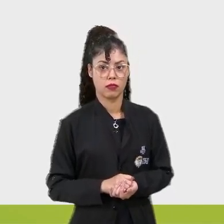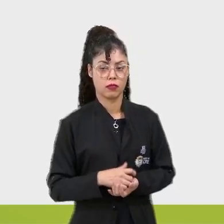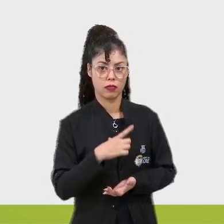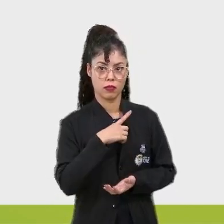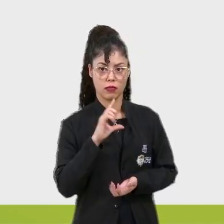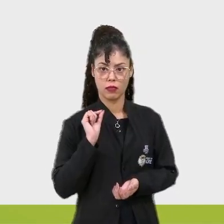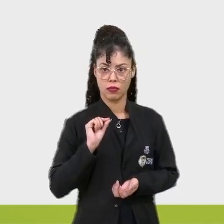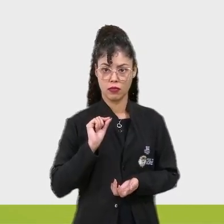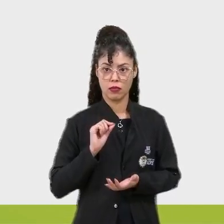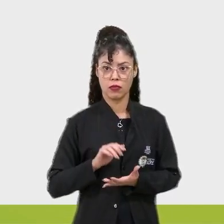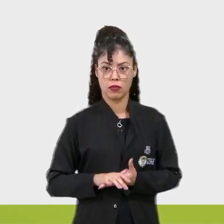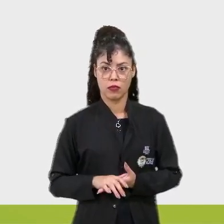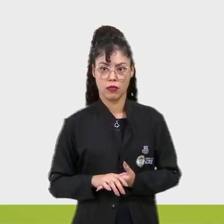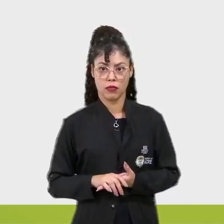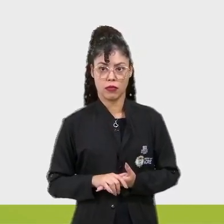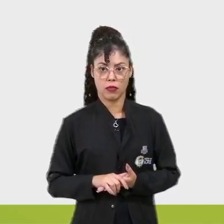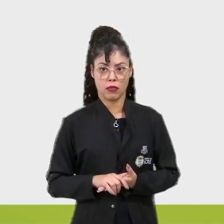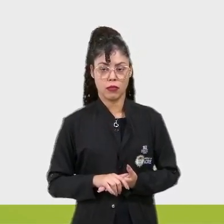nós temos